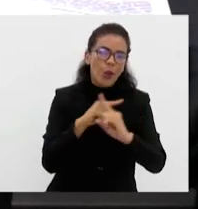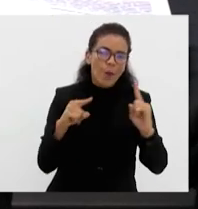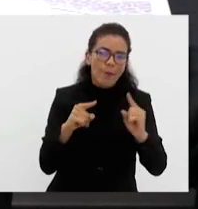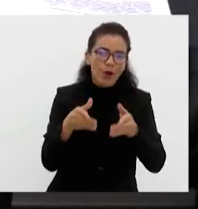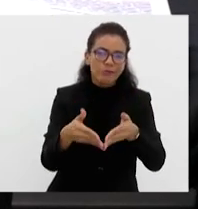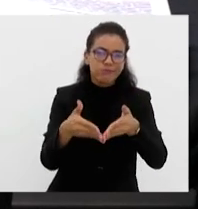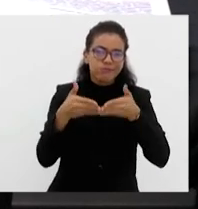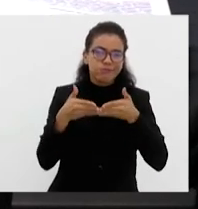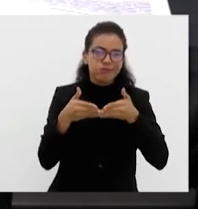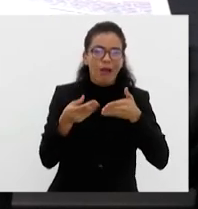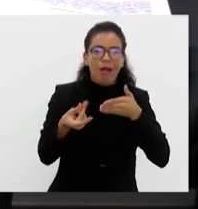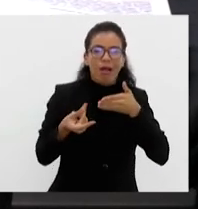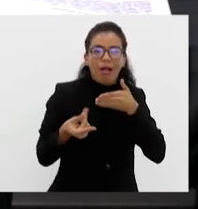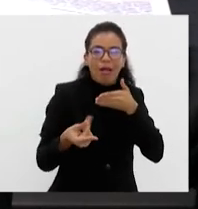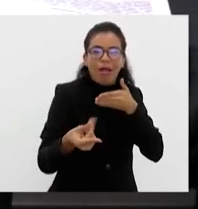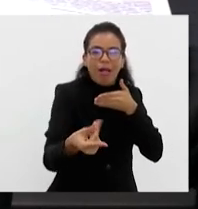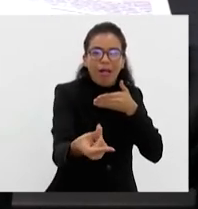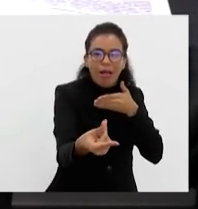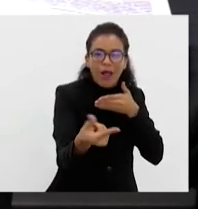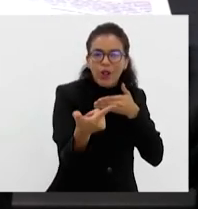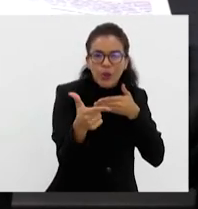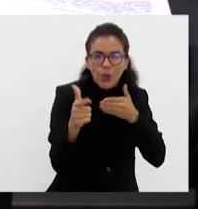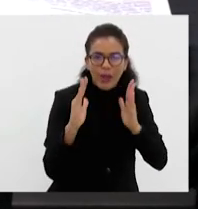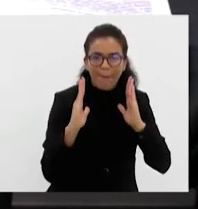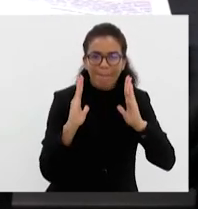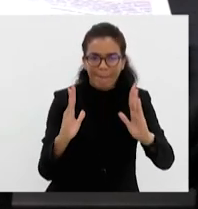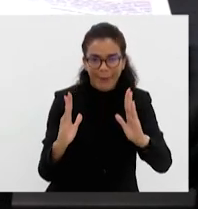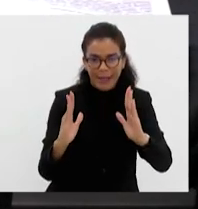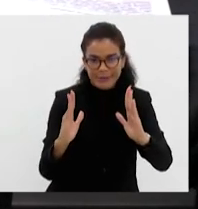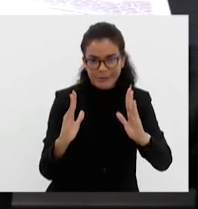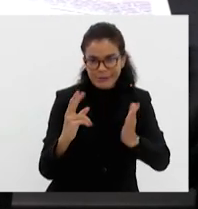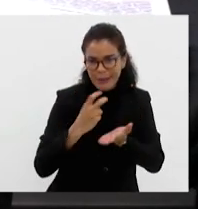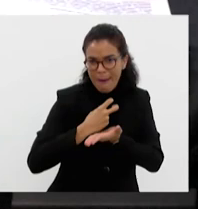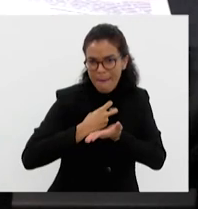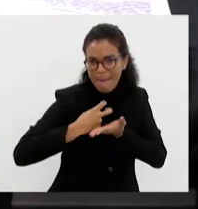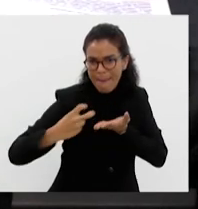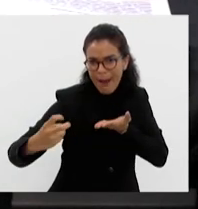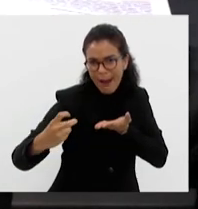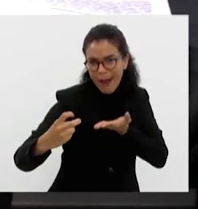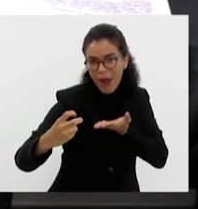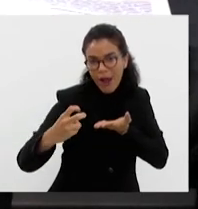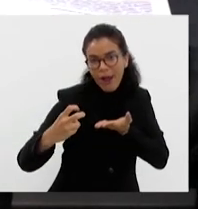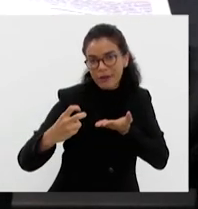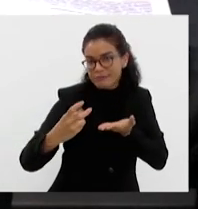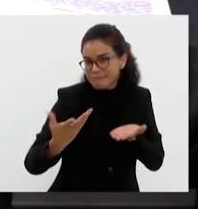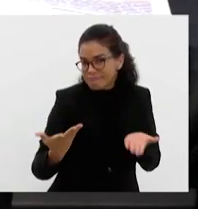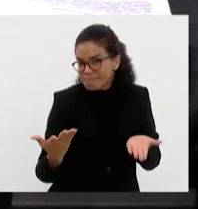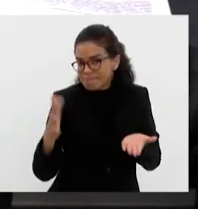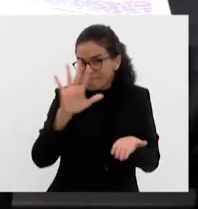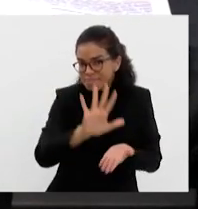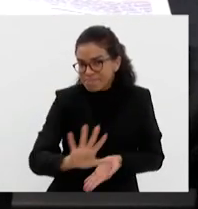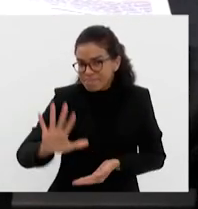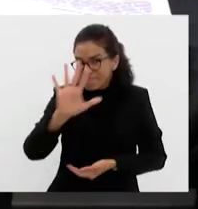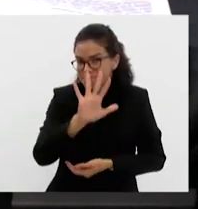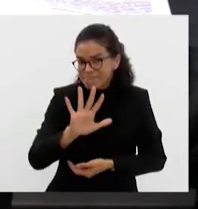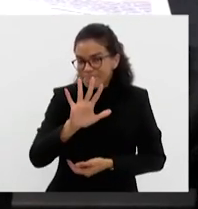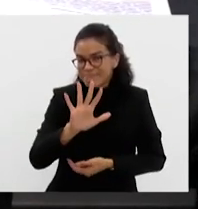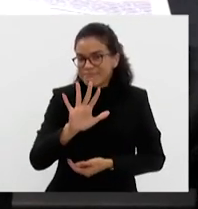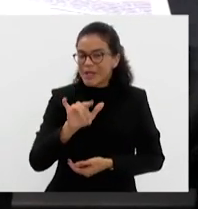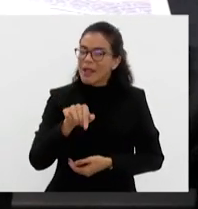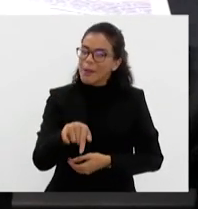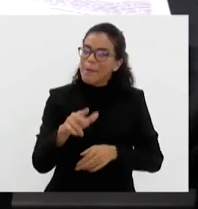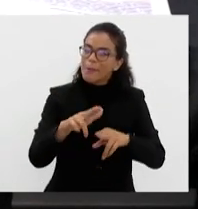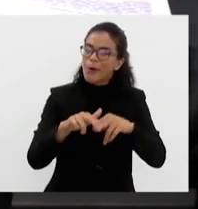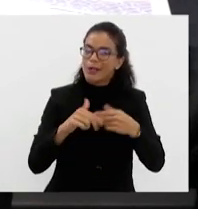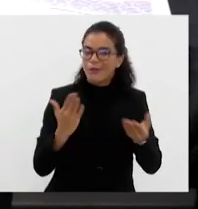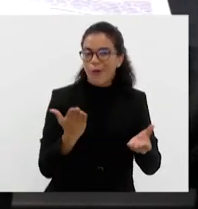tempo indeterminado. Isto é uma cassação indireta. Então, foi forma, não